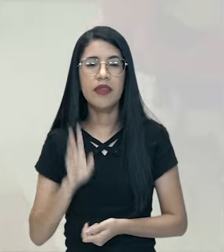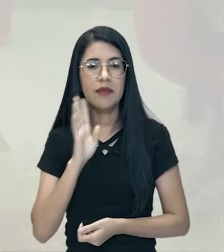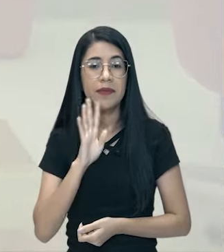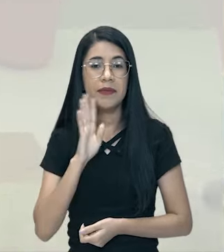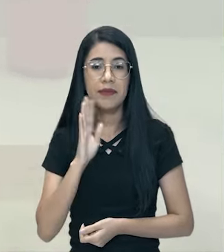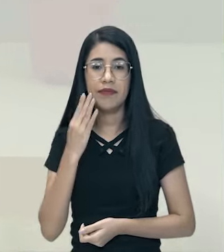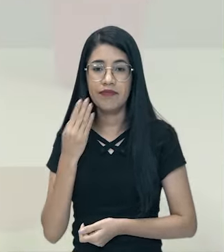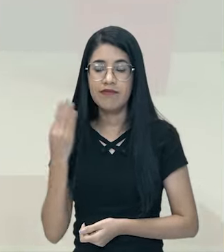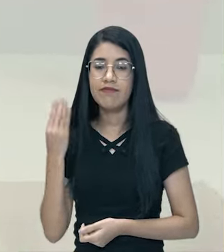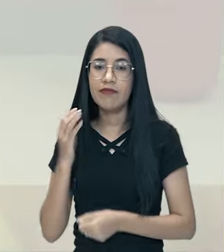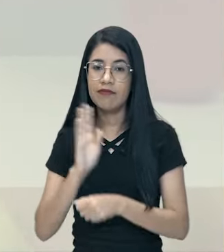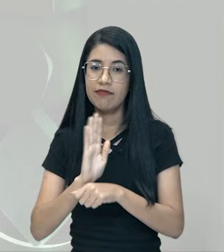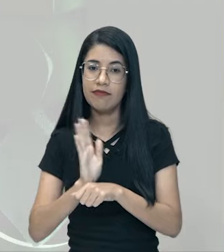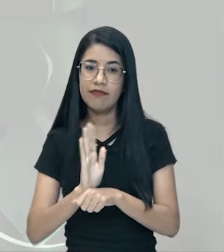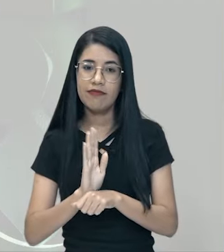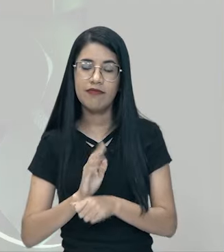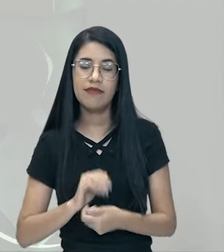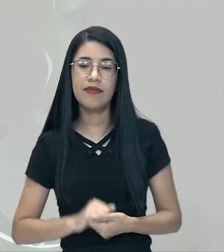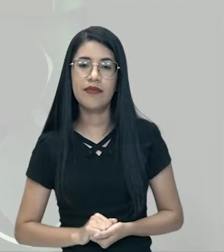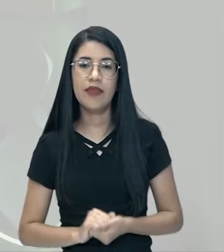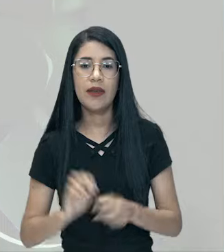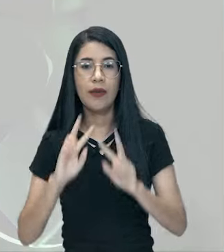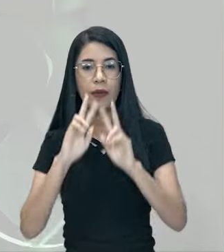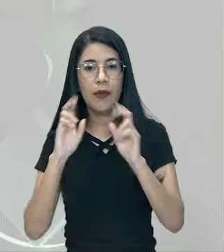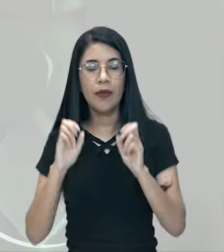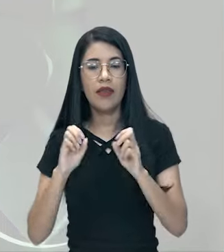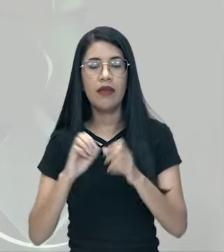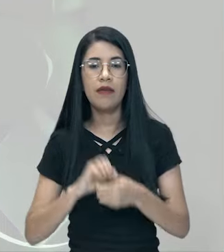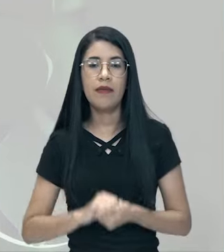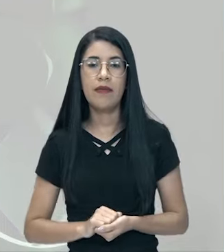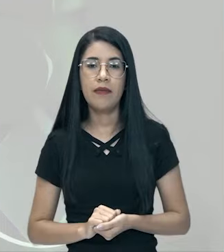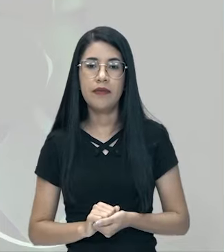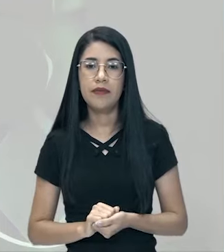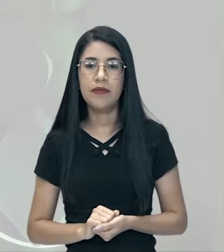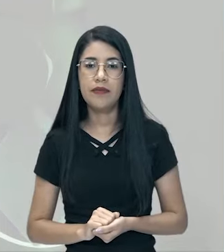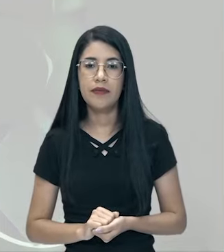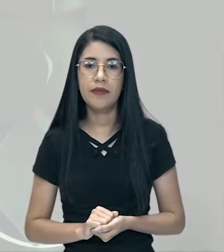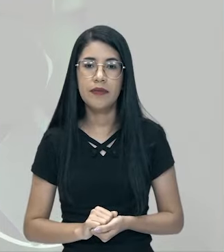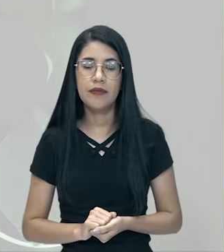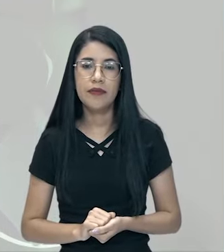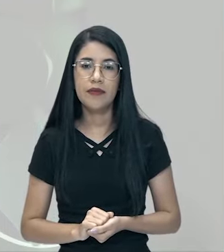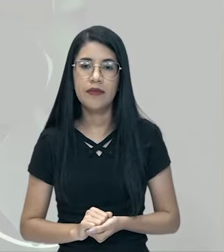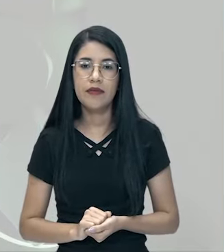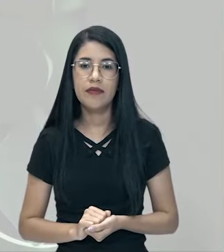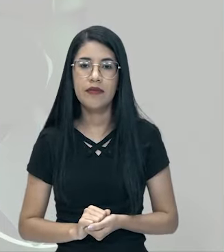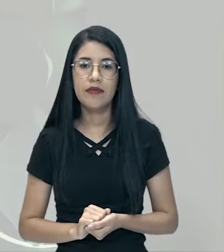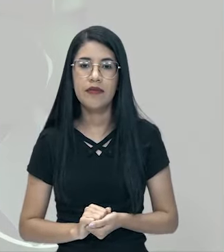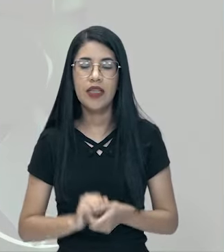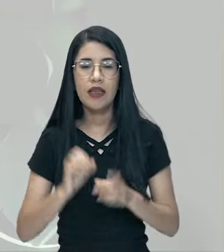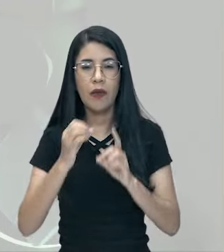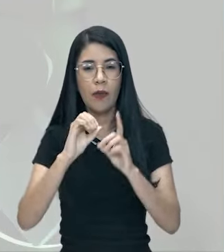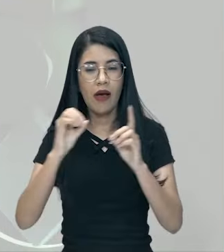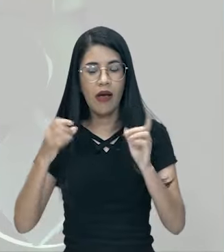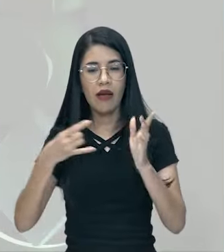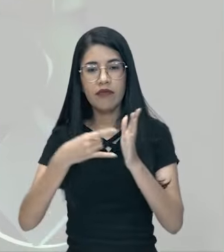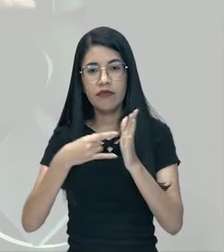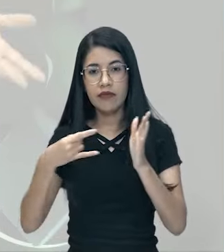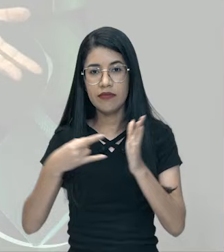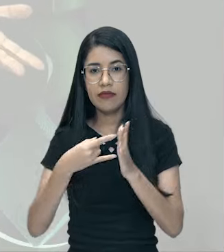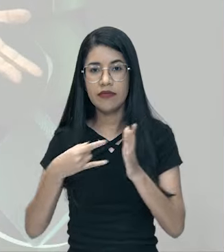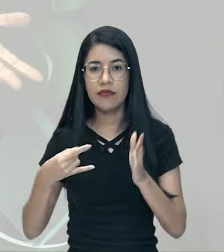legal esse vídeo sobre, aliás, essa animação sobre as ondas